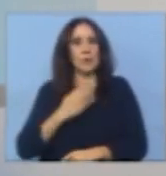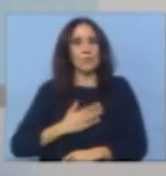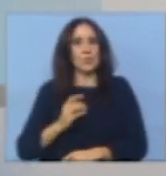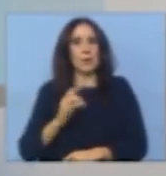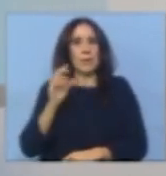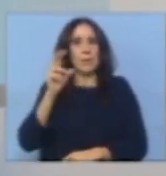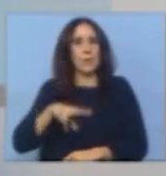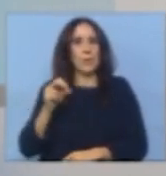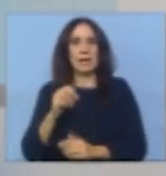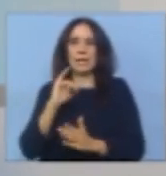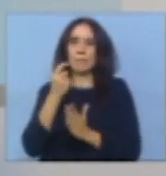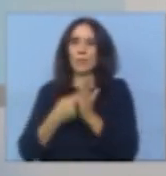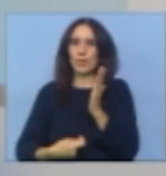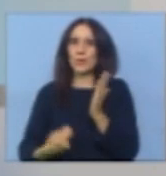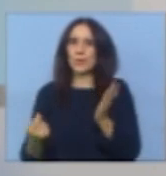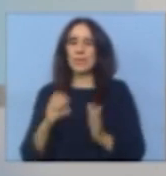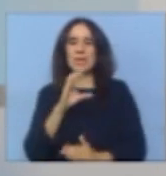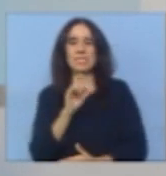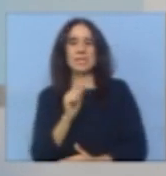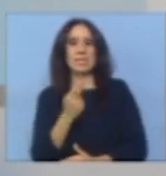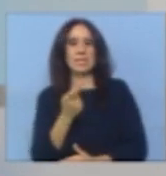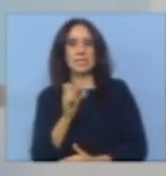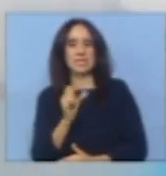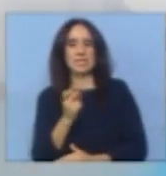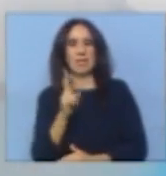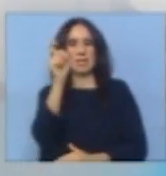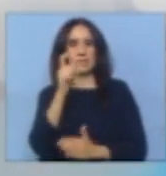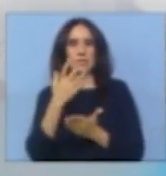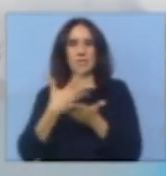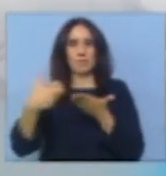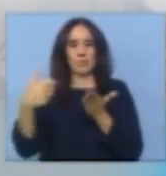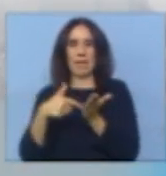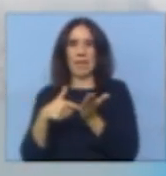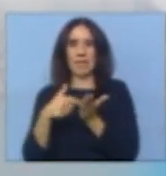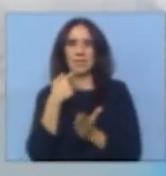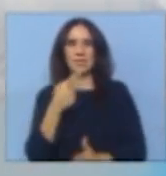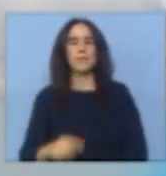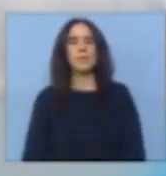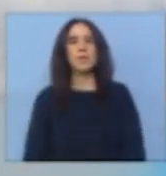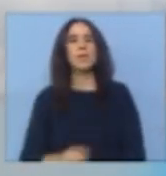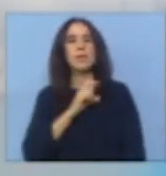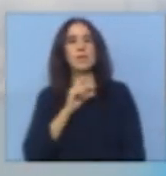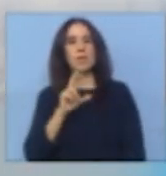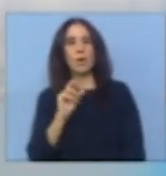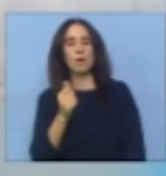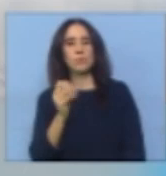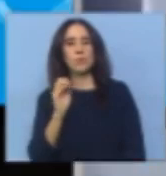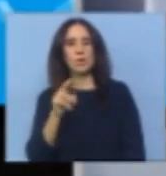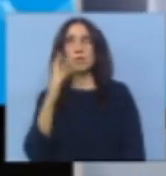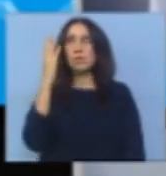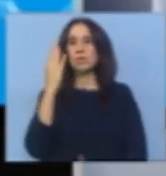impostos. É o tributo a César que aparece aí. Padre Robson, Deus convoca-nos para um compromisso